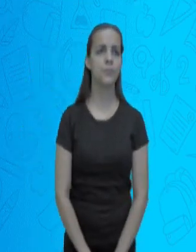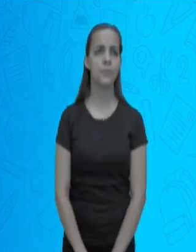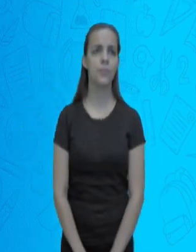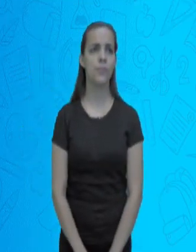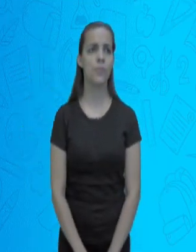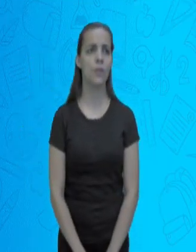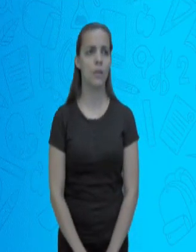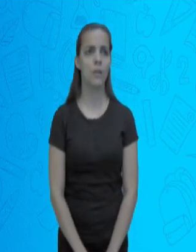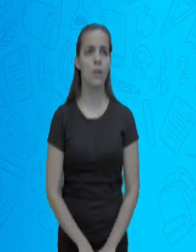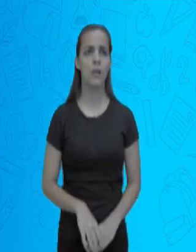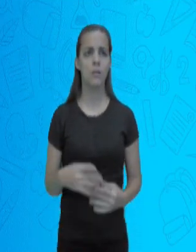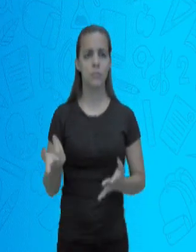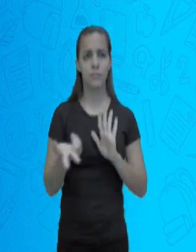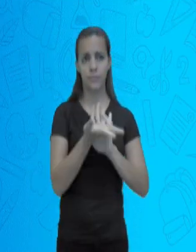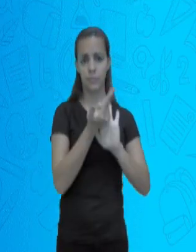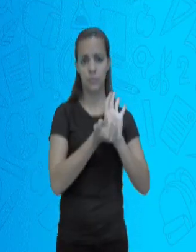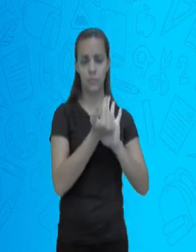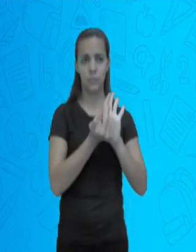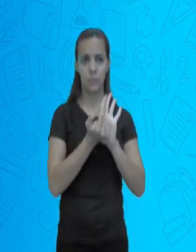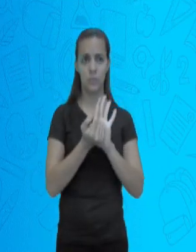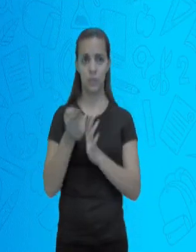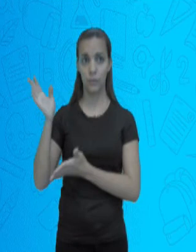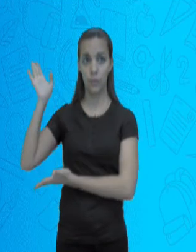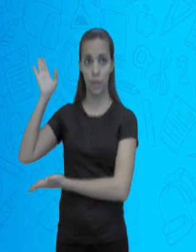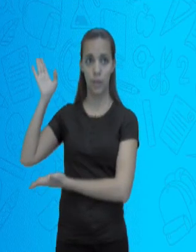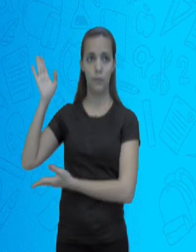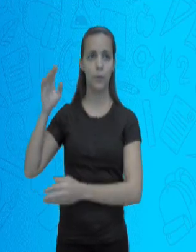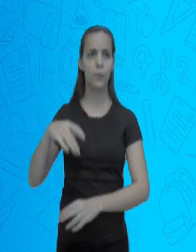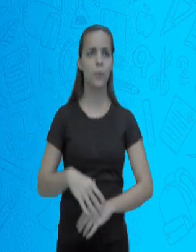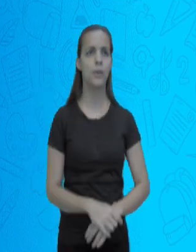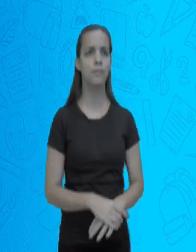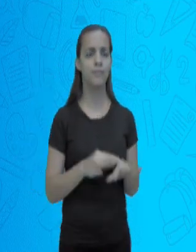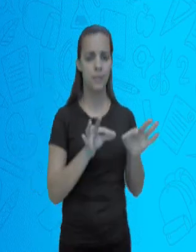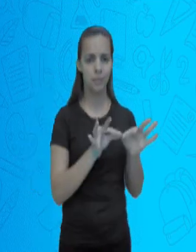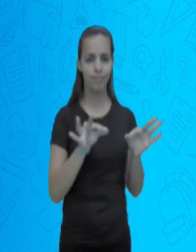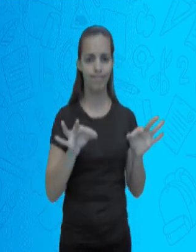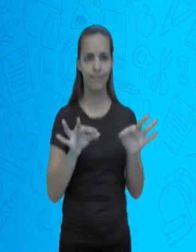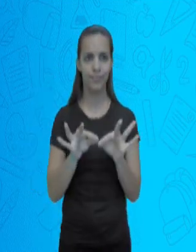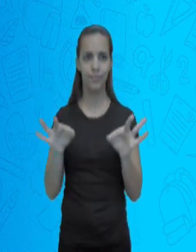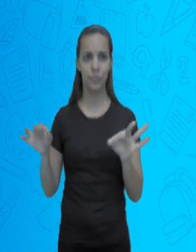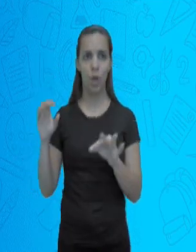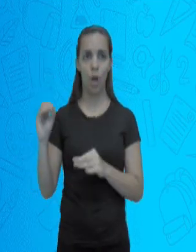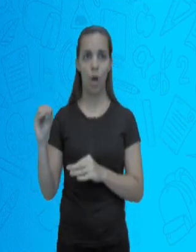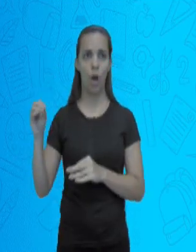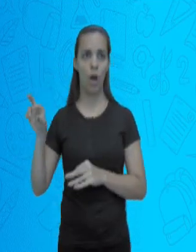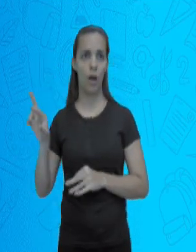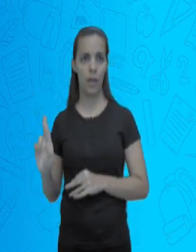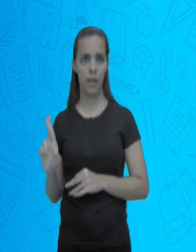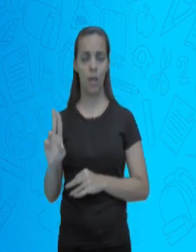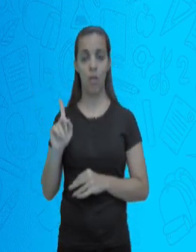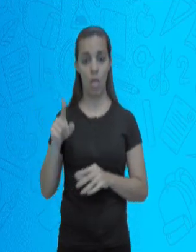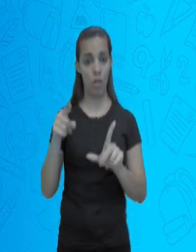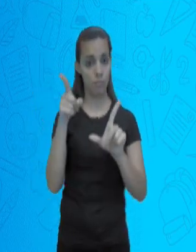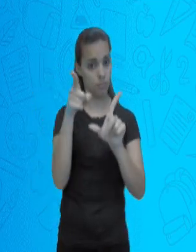Na figura abaixo, a semirreta OR é